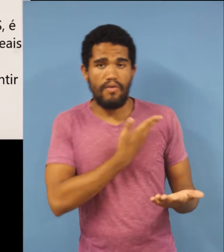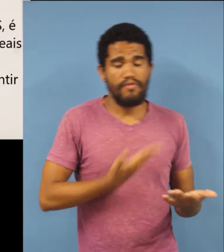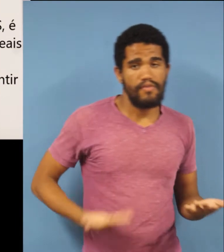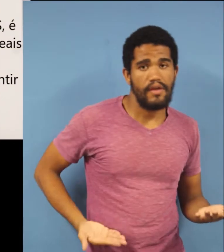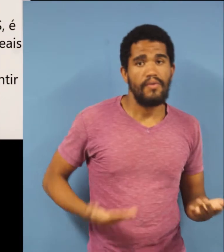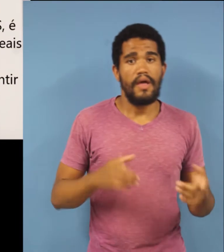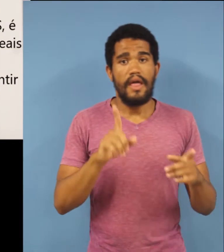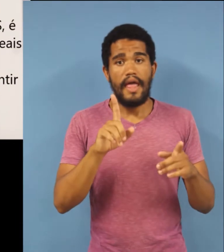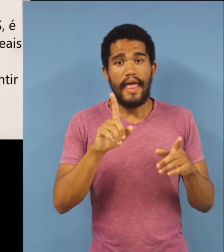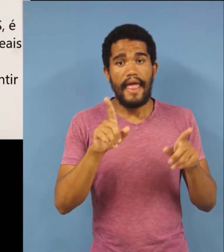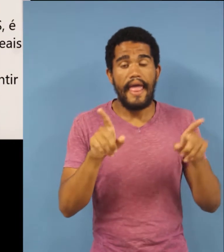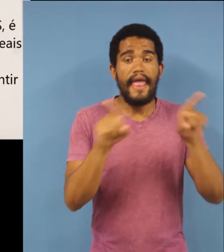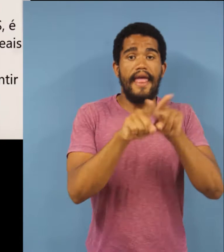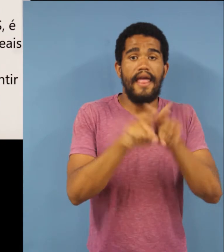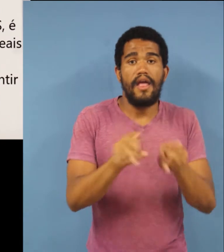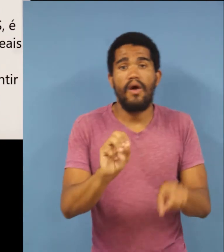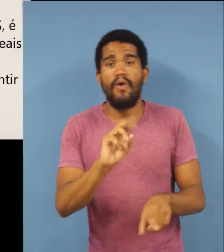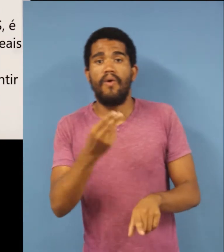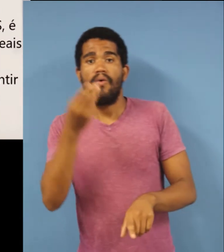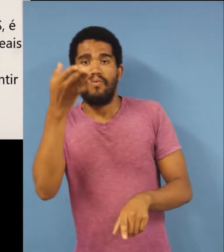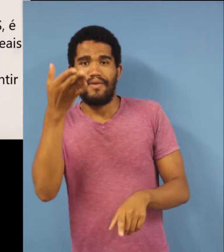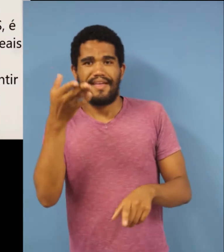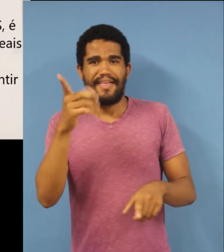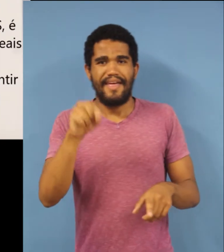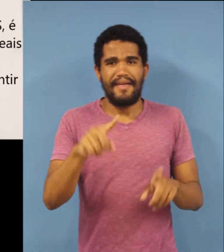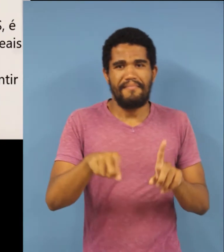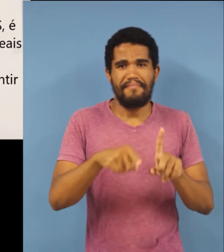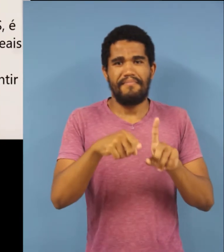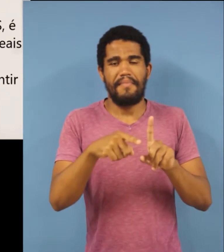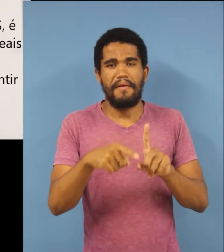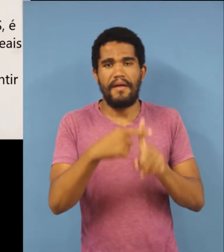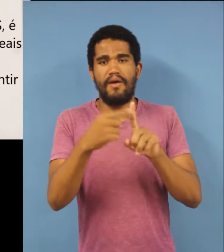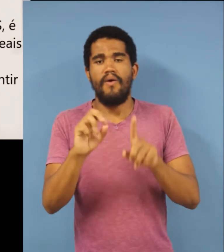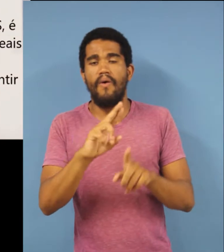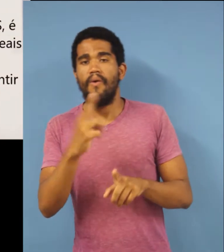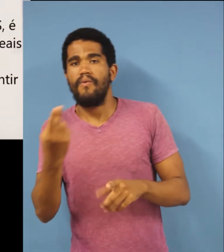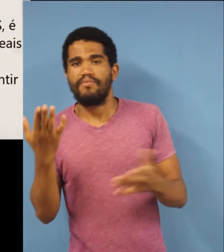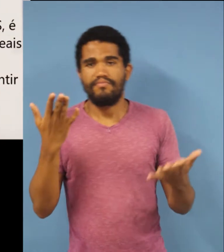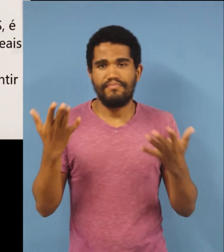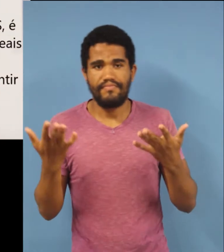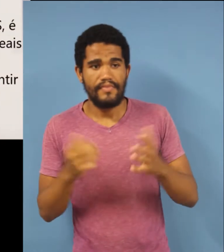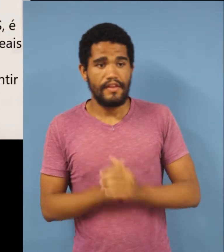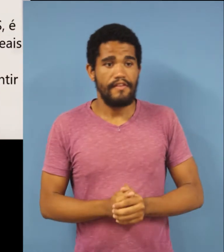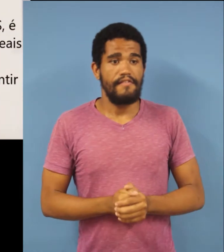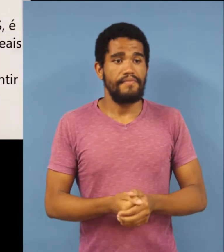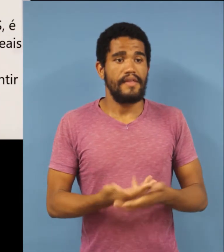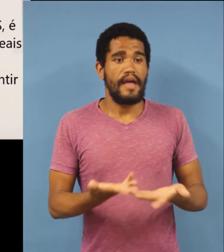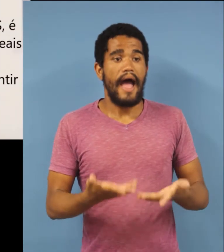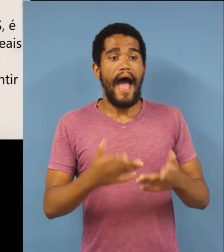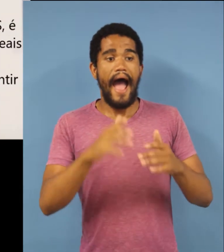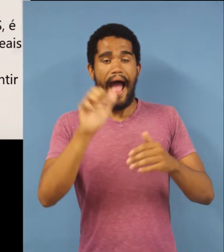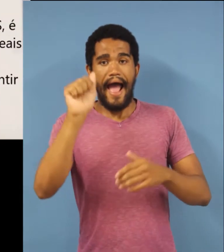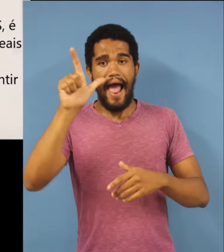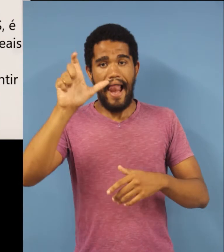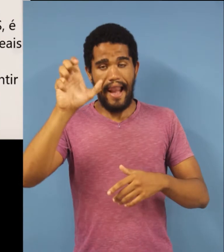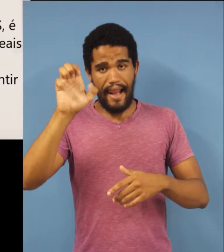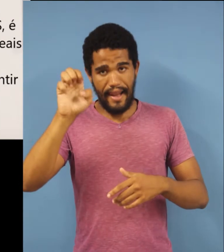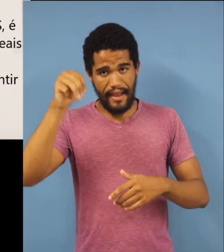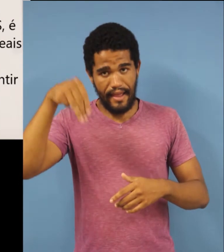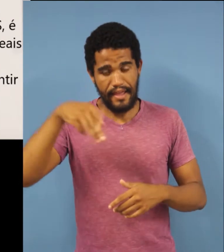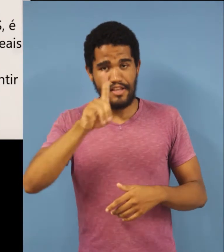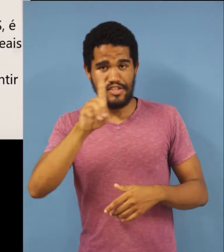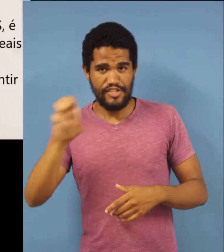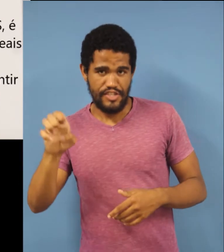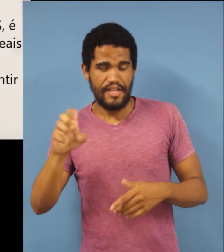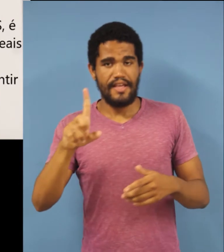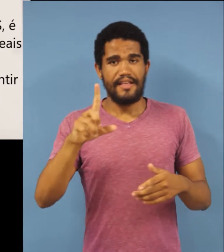e ou aditiva e alternativa. Além de, e aí eu tenho mais uma de adição, além de